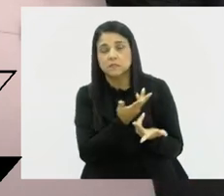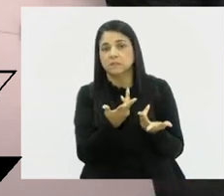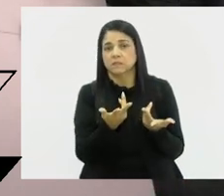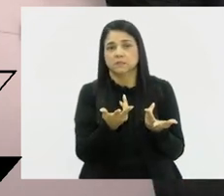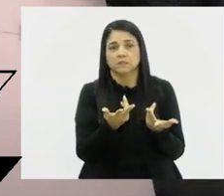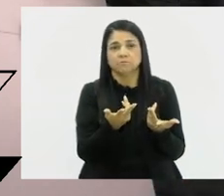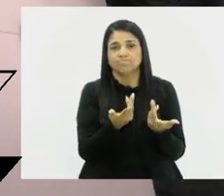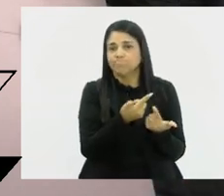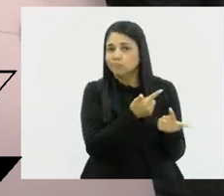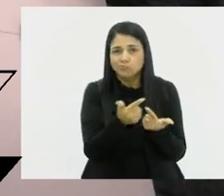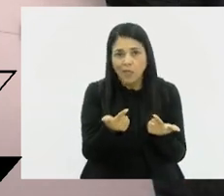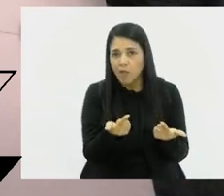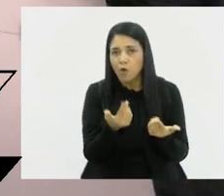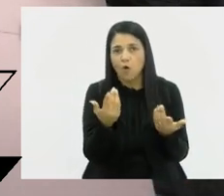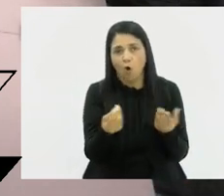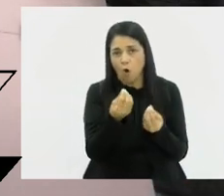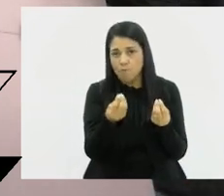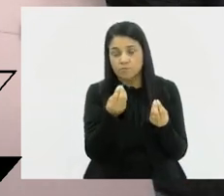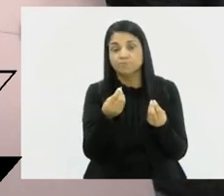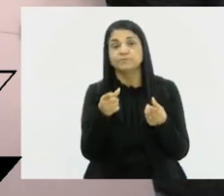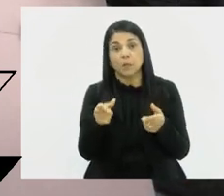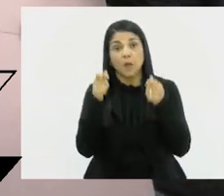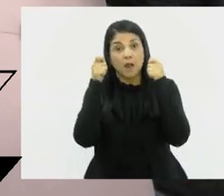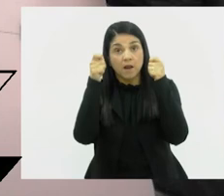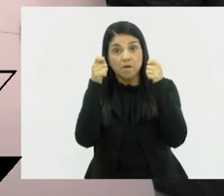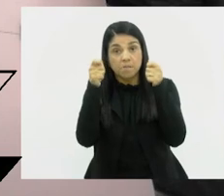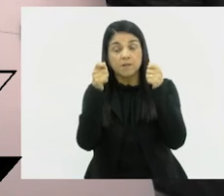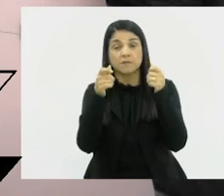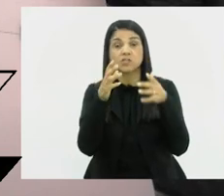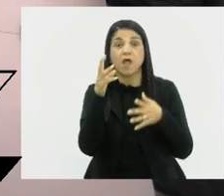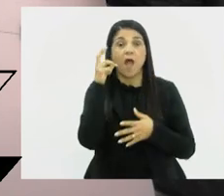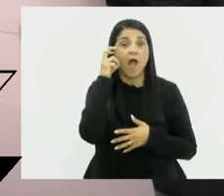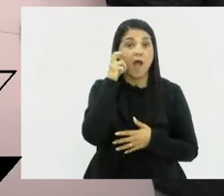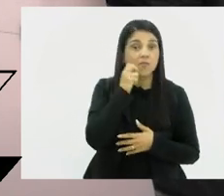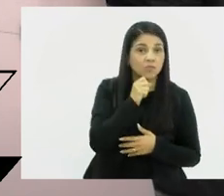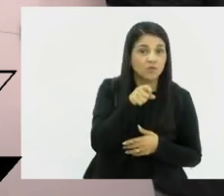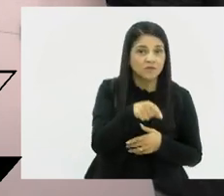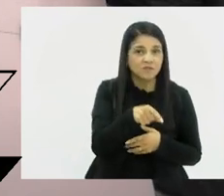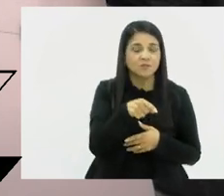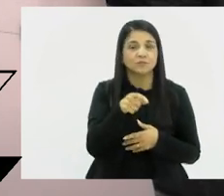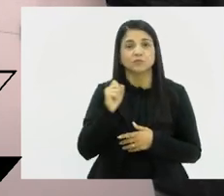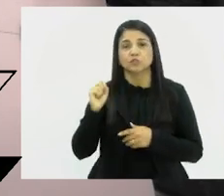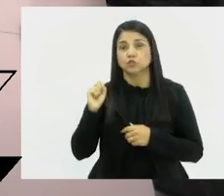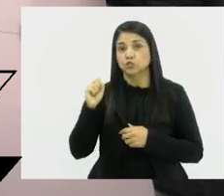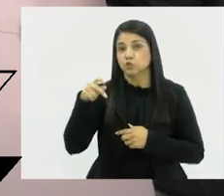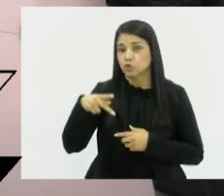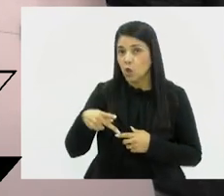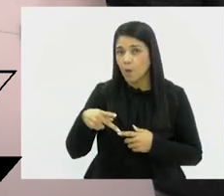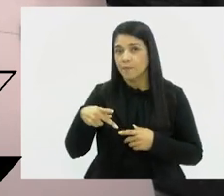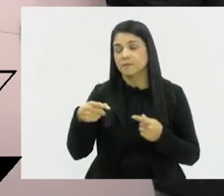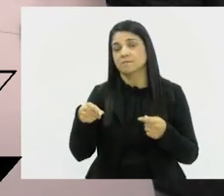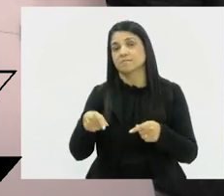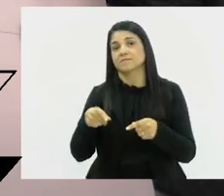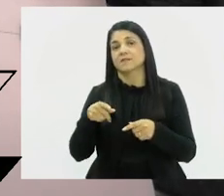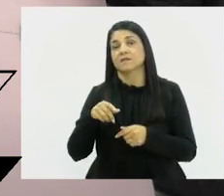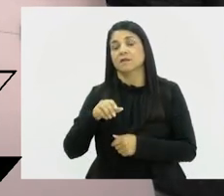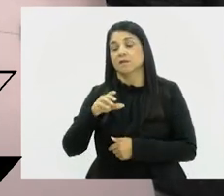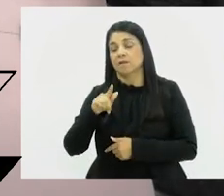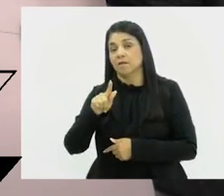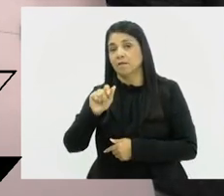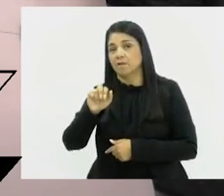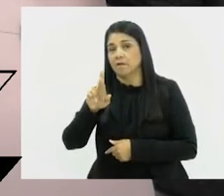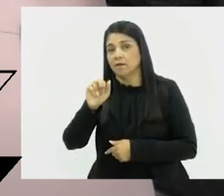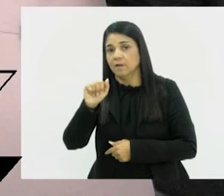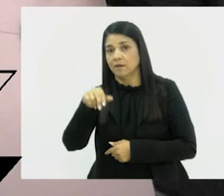condições de manter. Nós temos a nossa campanha de adoção, que acontece lá no Shopping Grande Rio todo mês, para